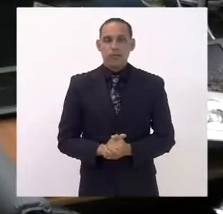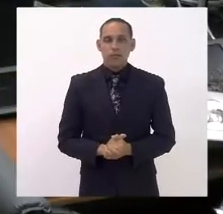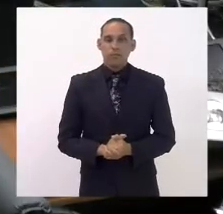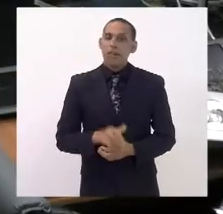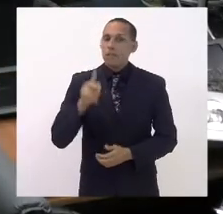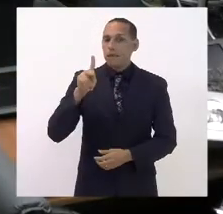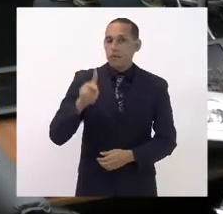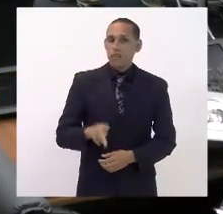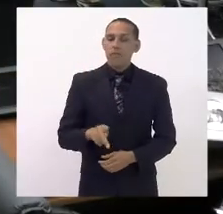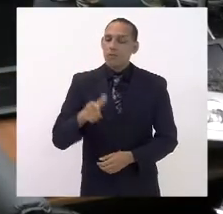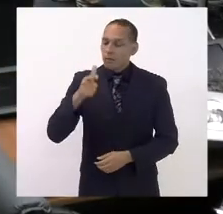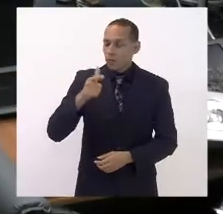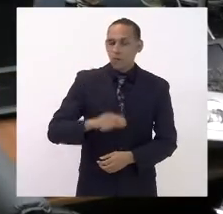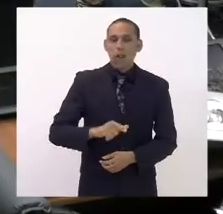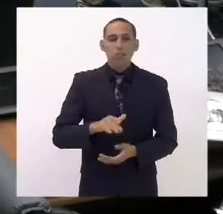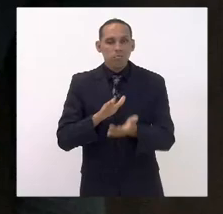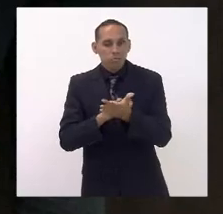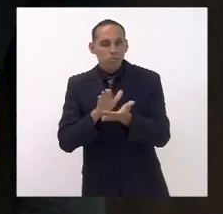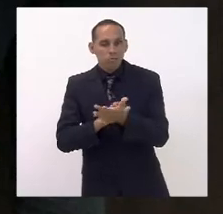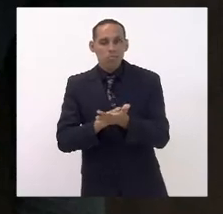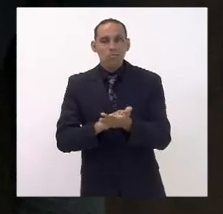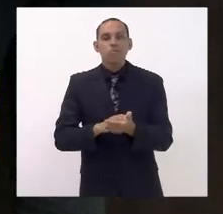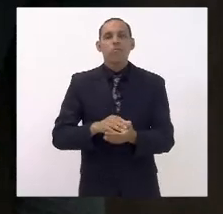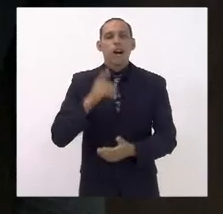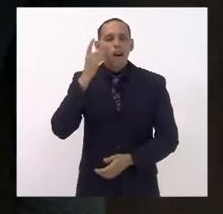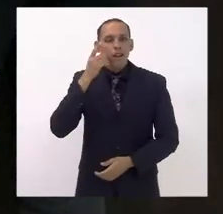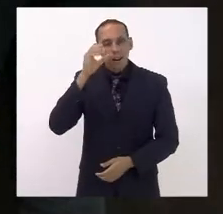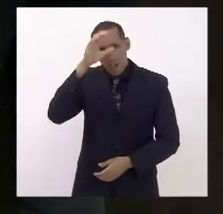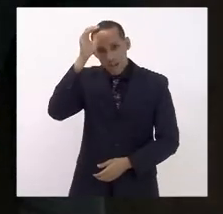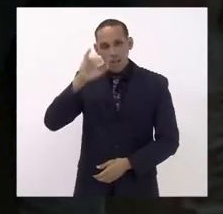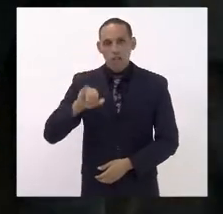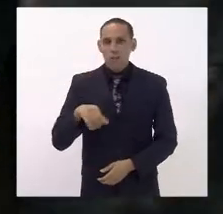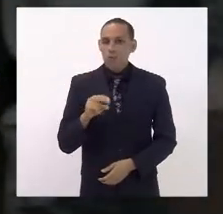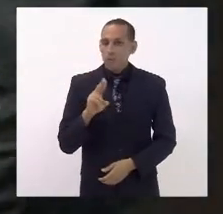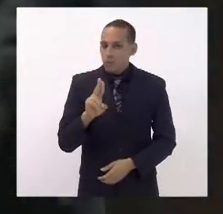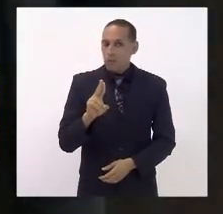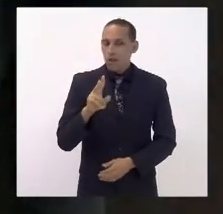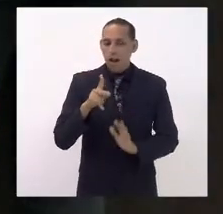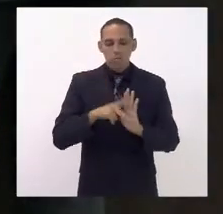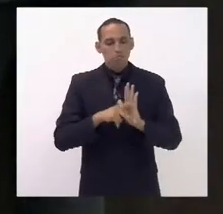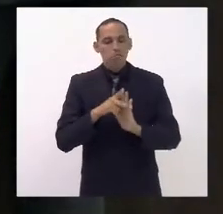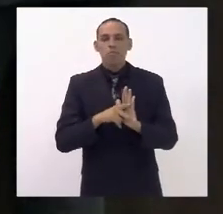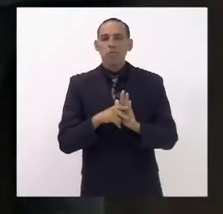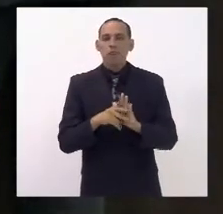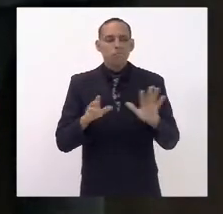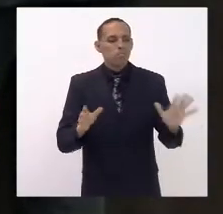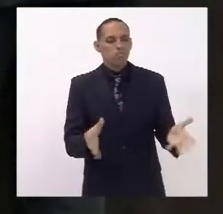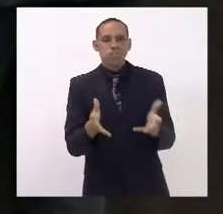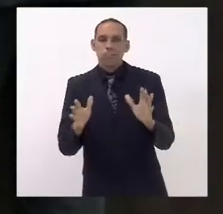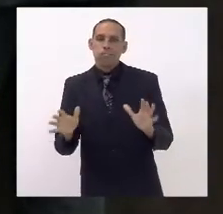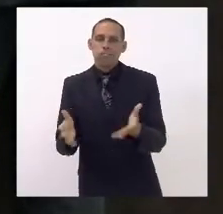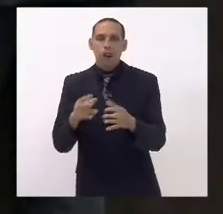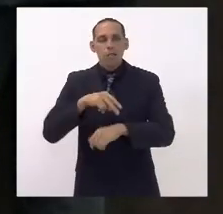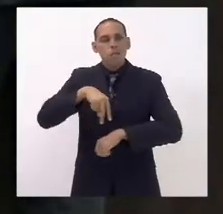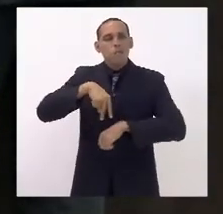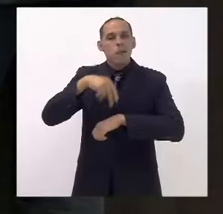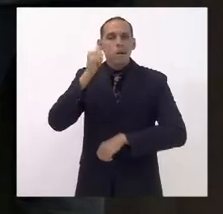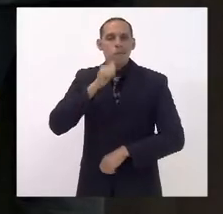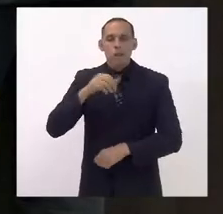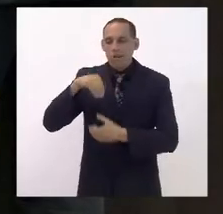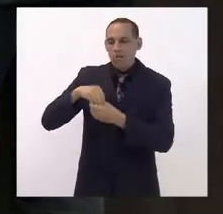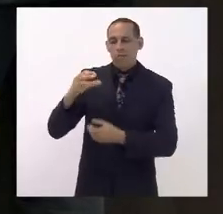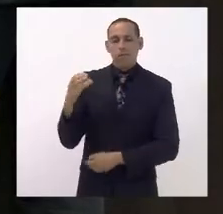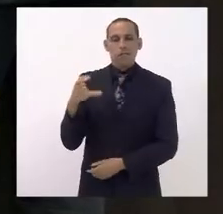Senhor presidente, mais uma vez também saudar a deputada Tia Ju pelo projeto que busca estimular o protagonismo das mulheres na